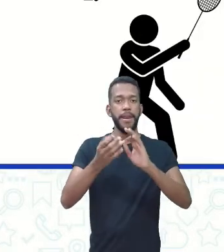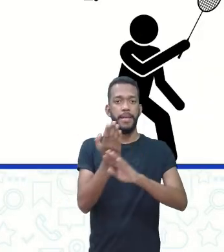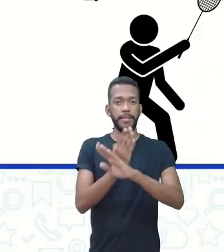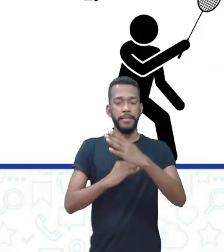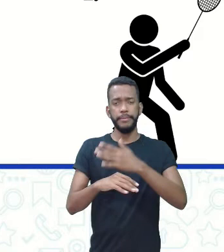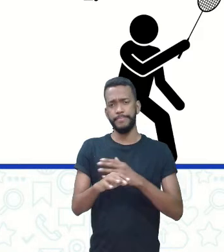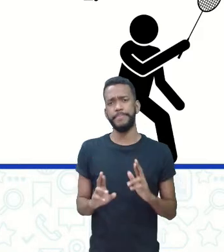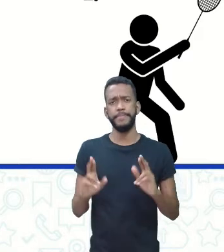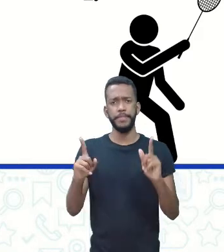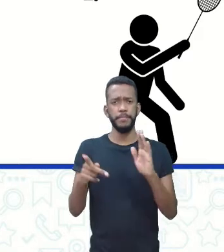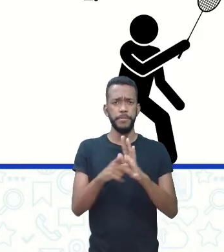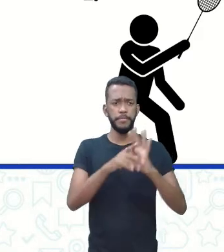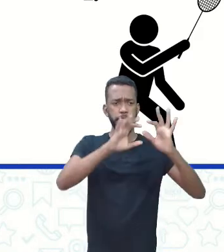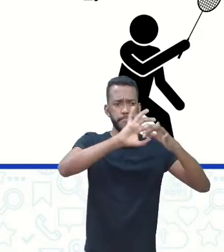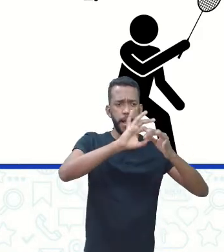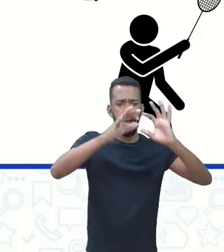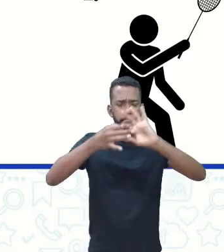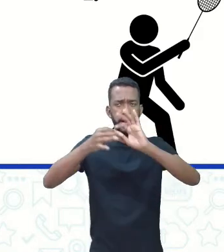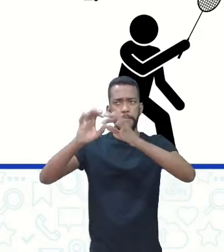diferente